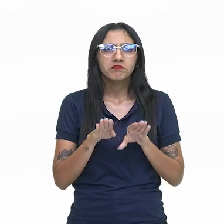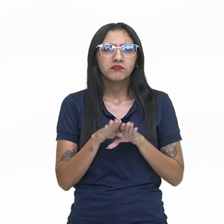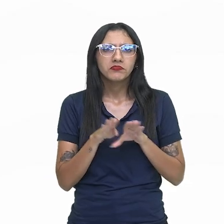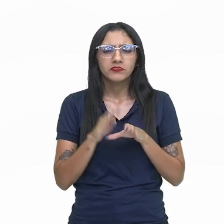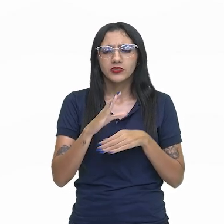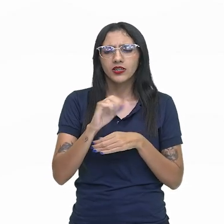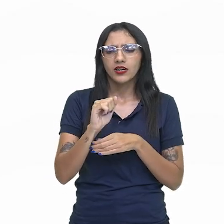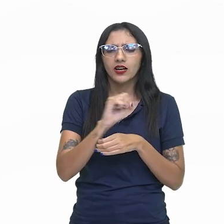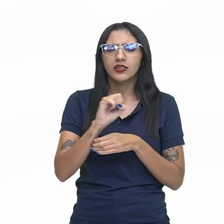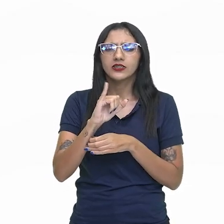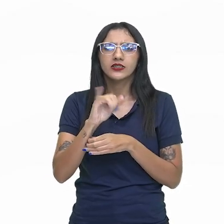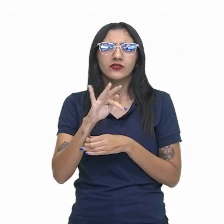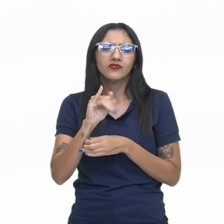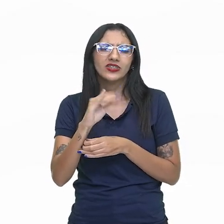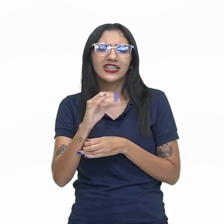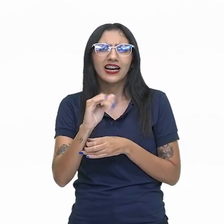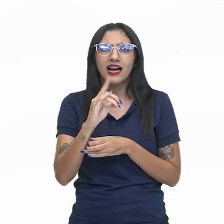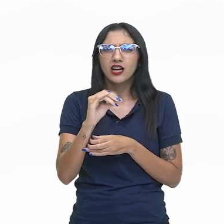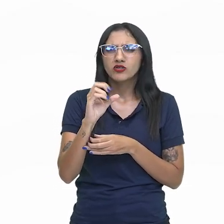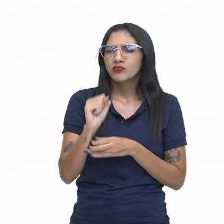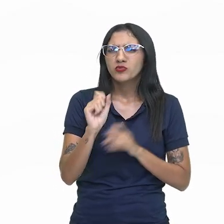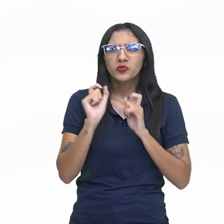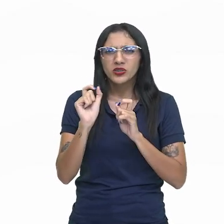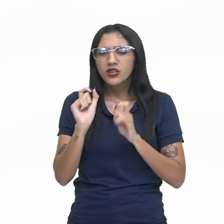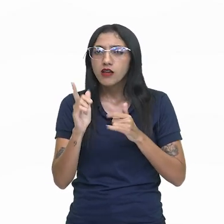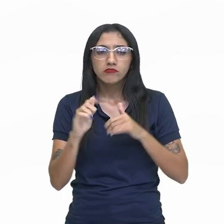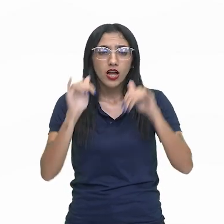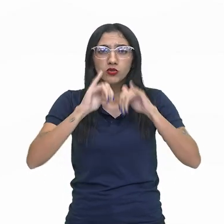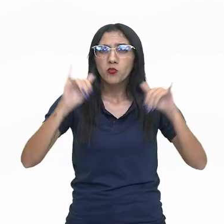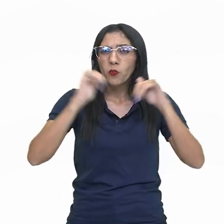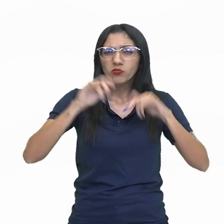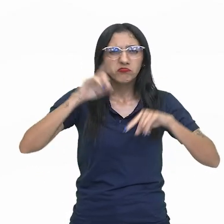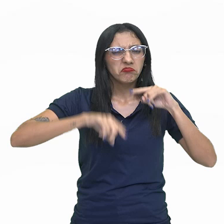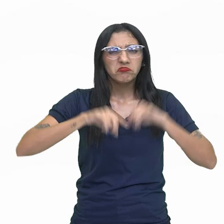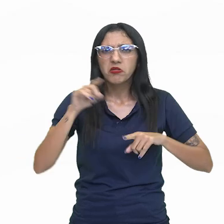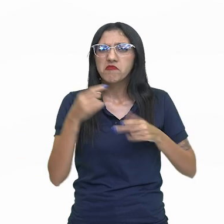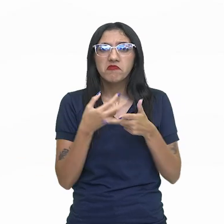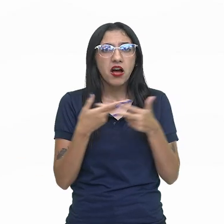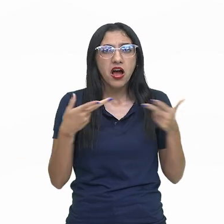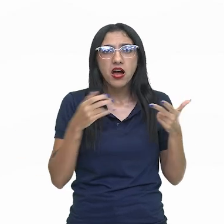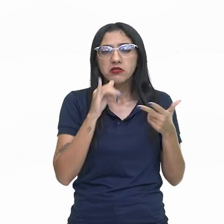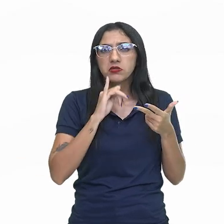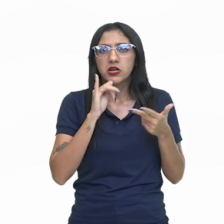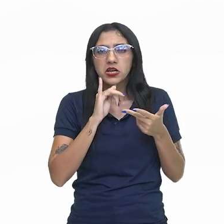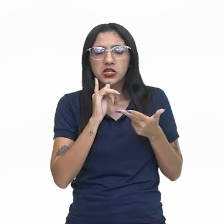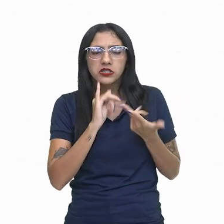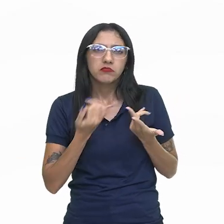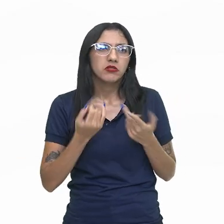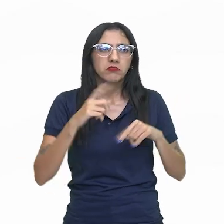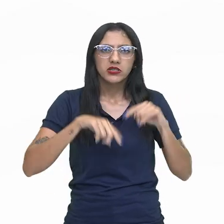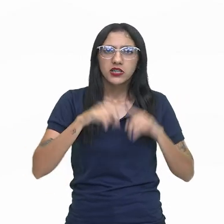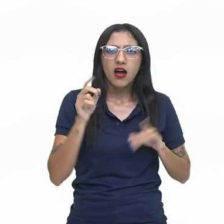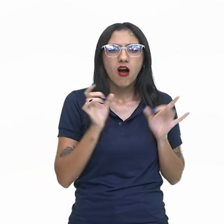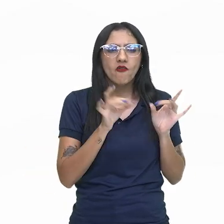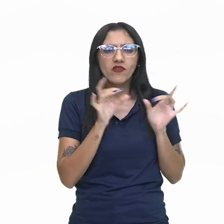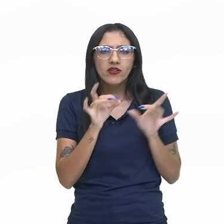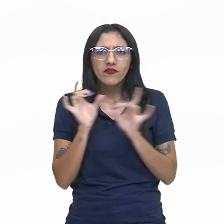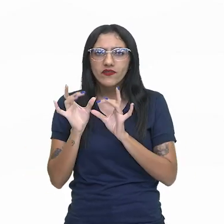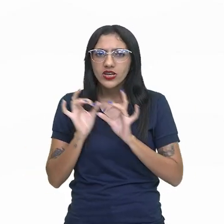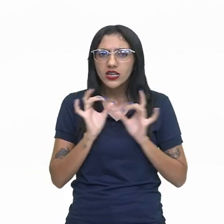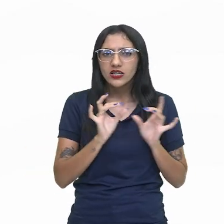Classificados, que são os anúncios, né? Então, você vai encontrar vários anúncios lá de compra, de